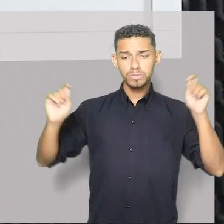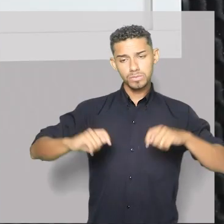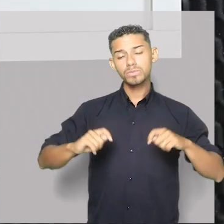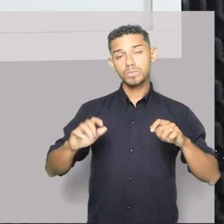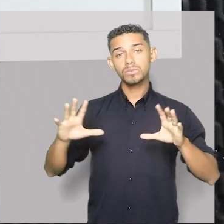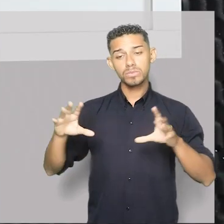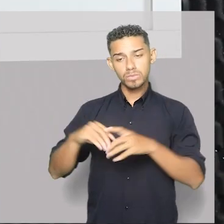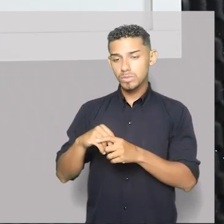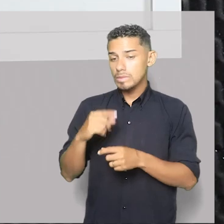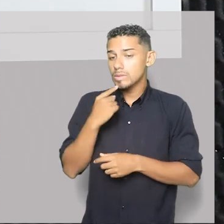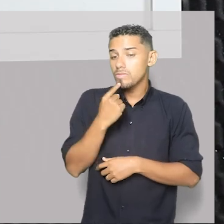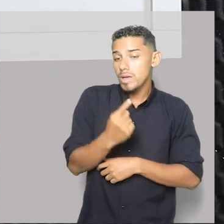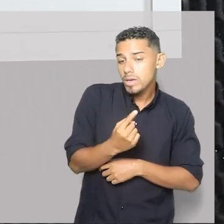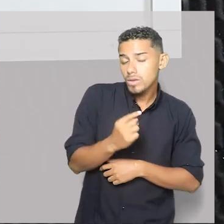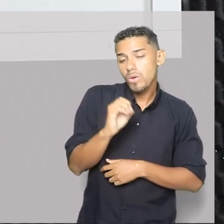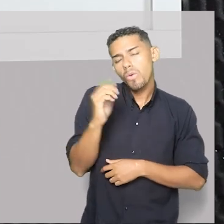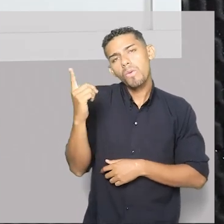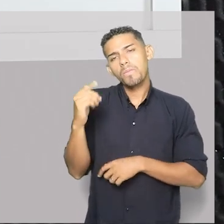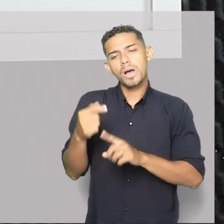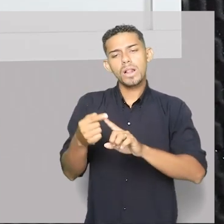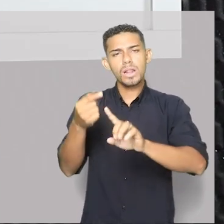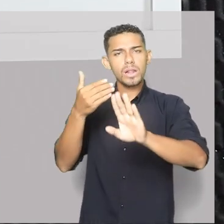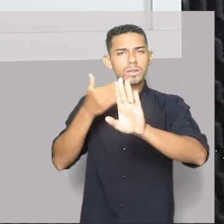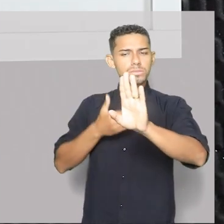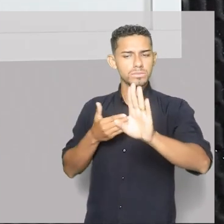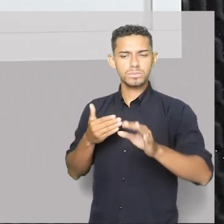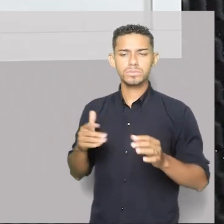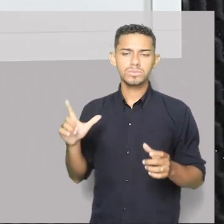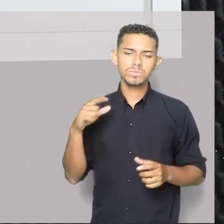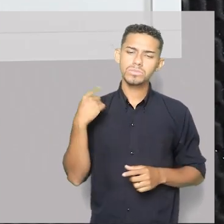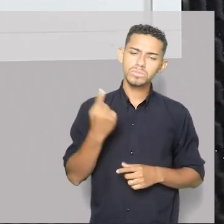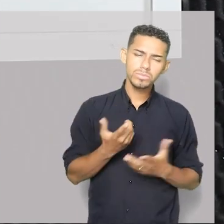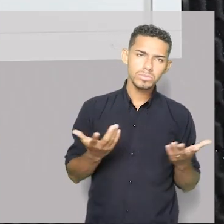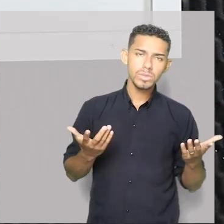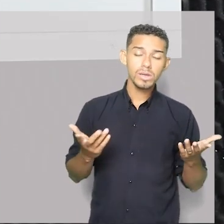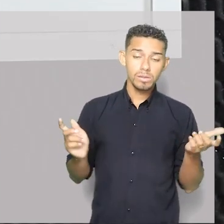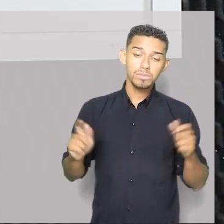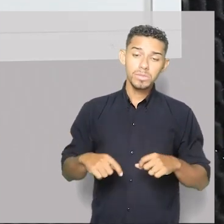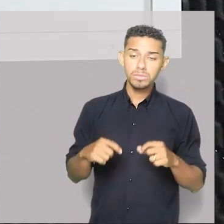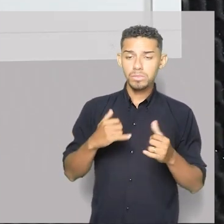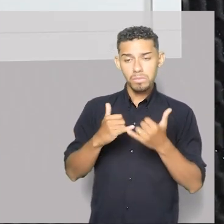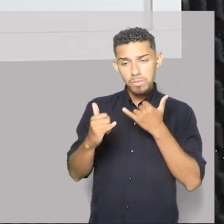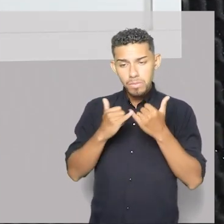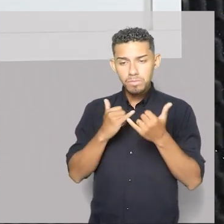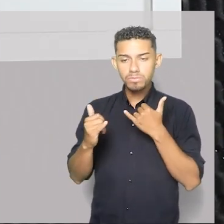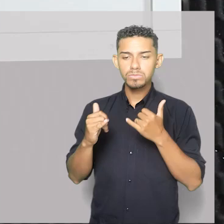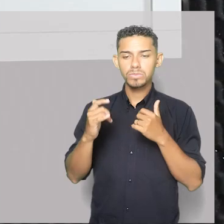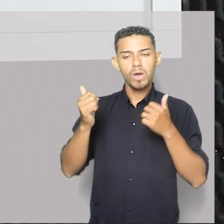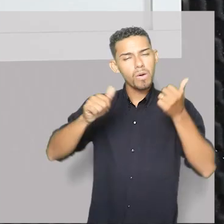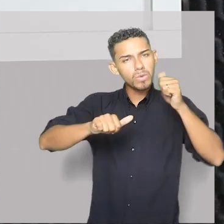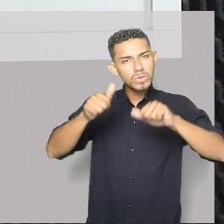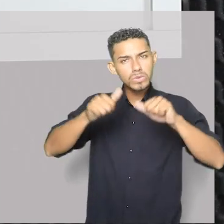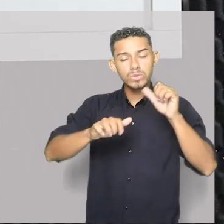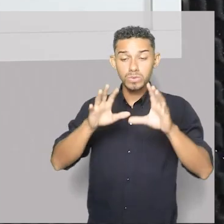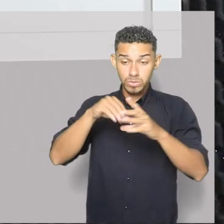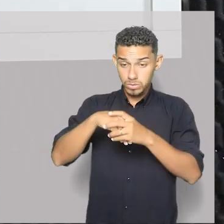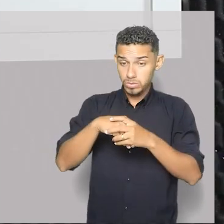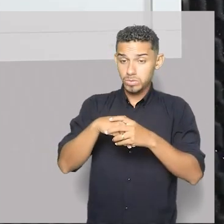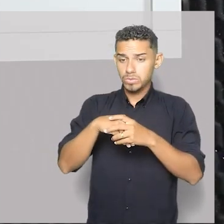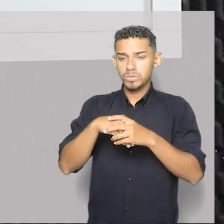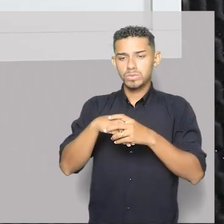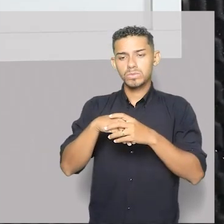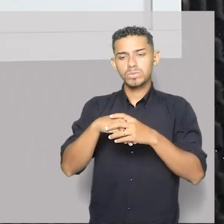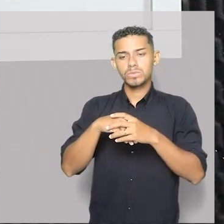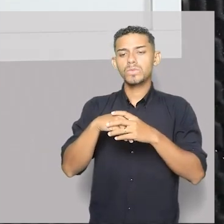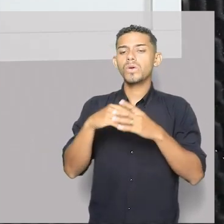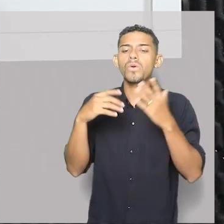ele tem que estar mais próximo ou mais distante da gente? Mais próximo, né? Então, você vai analisar, dentre as